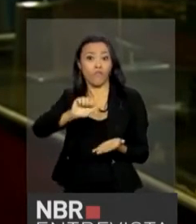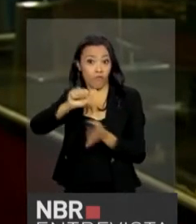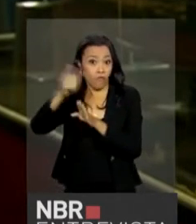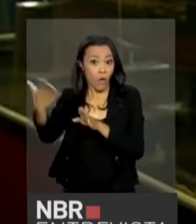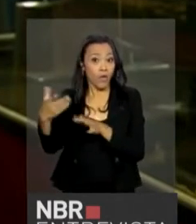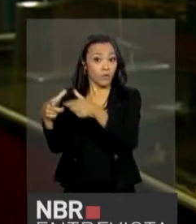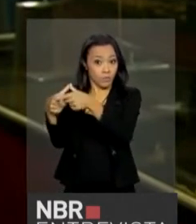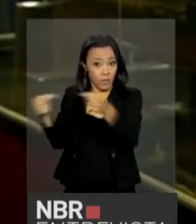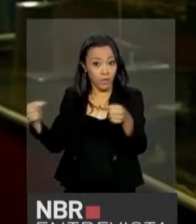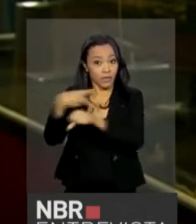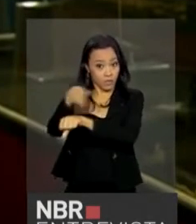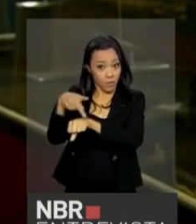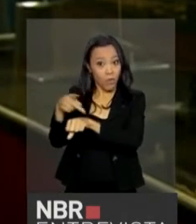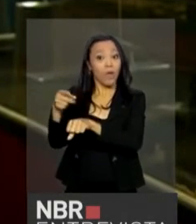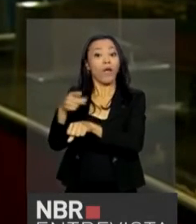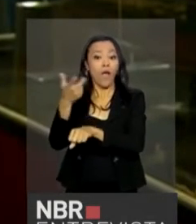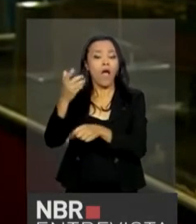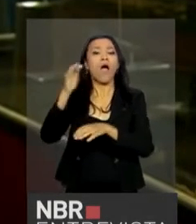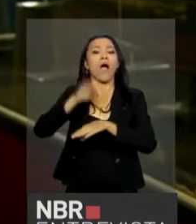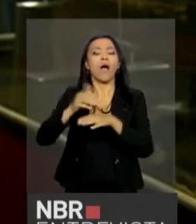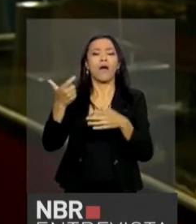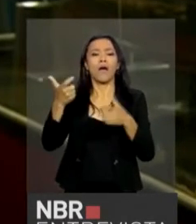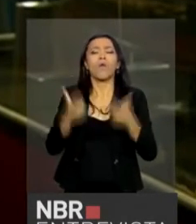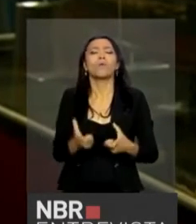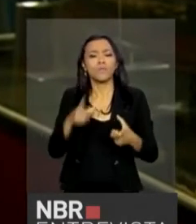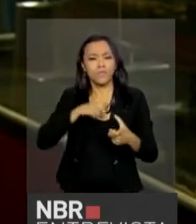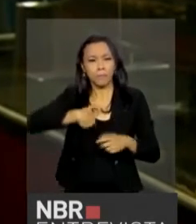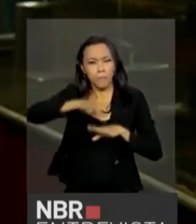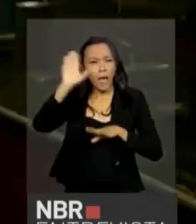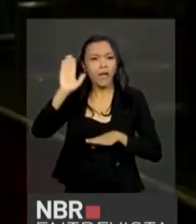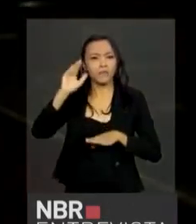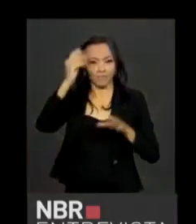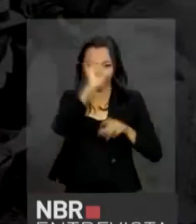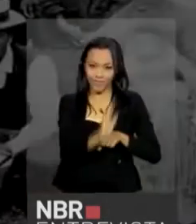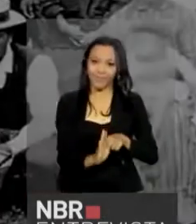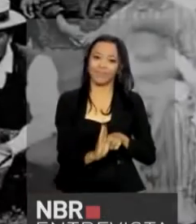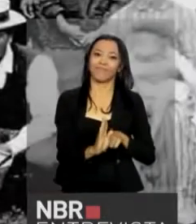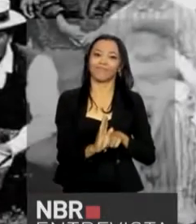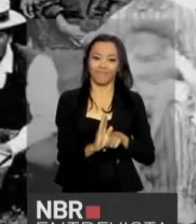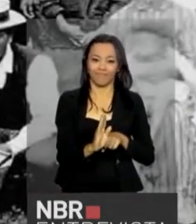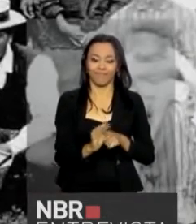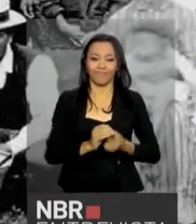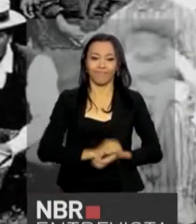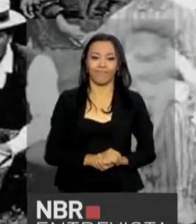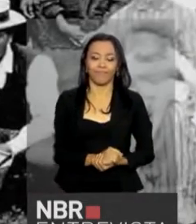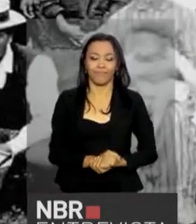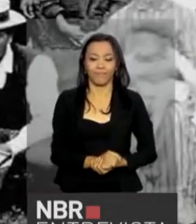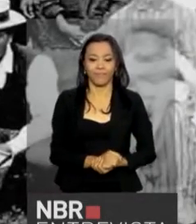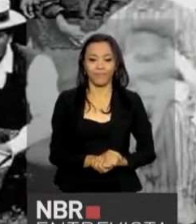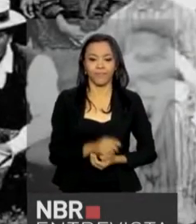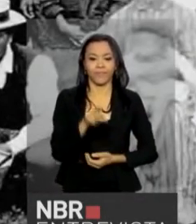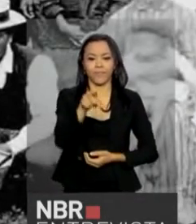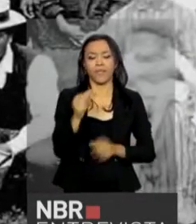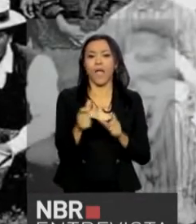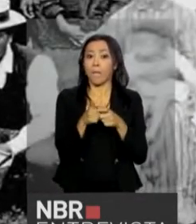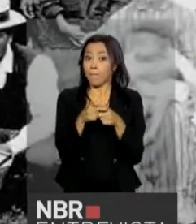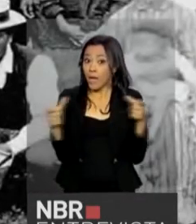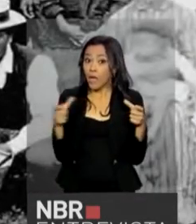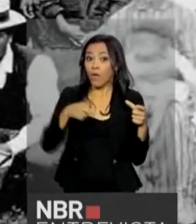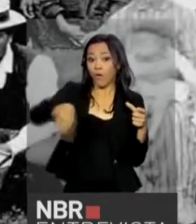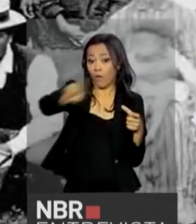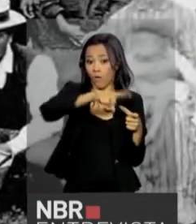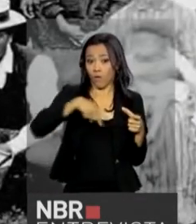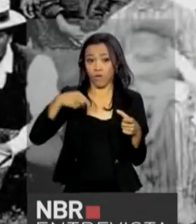não é isto é mostrou gelo então tem um significado muito grande a maior parte dos japoneses